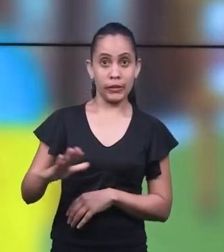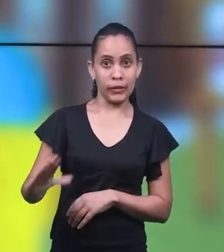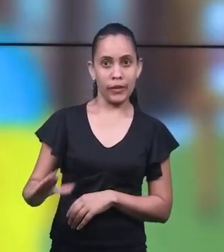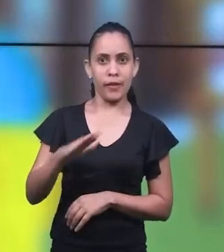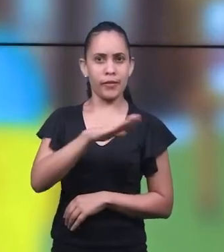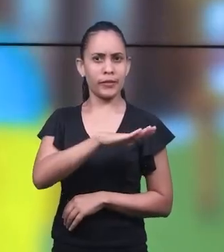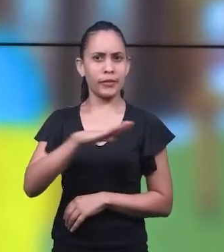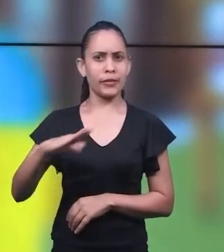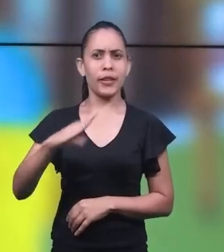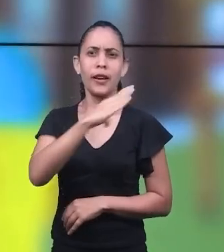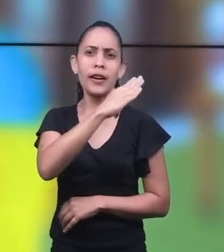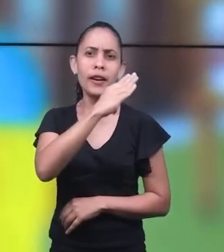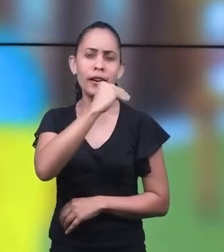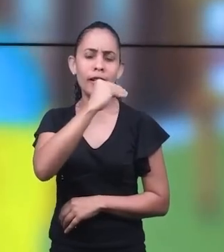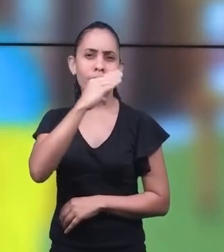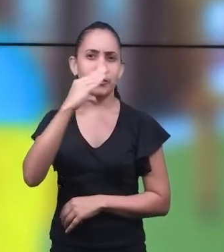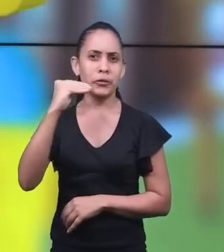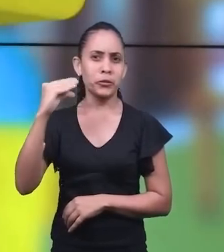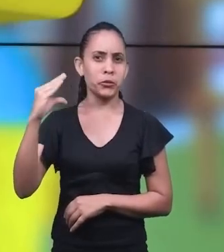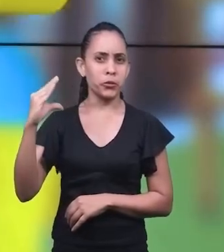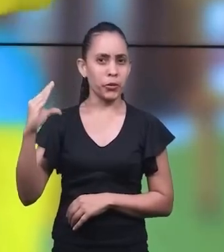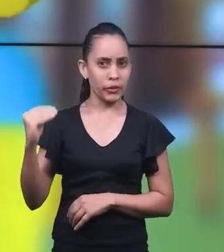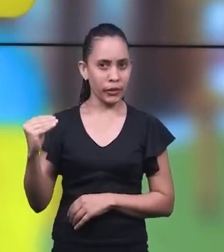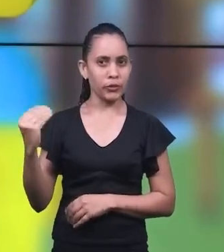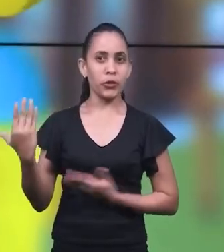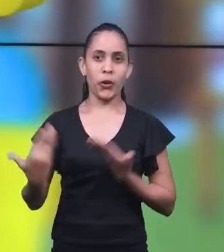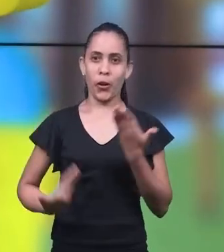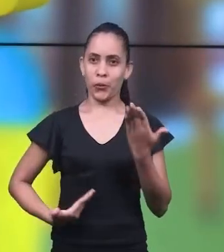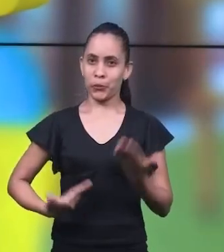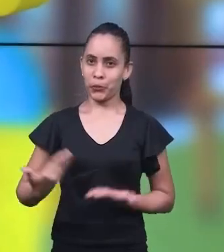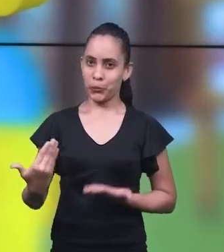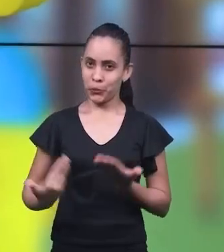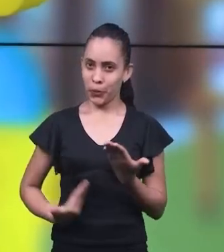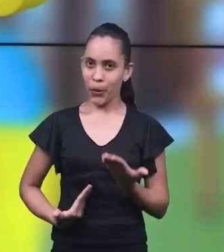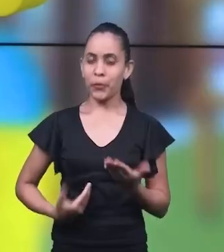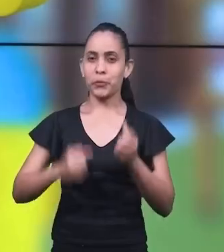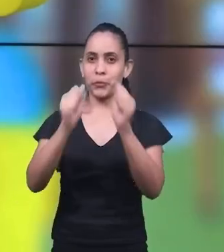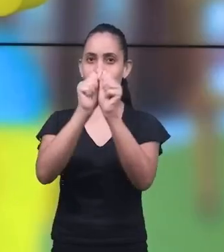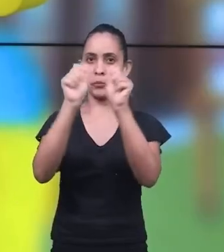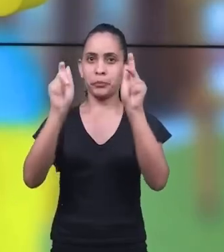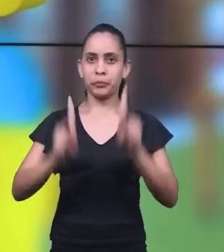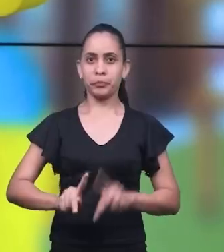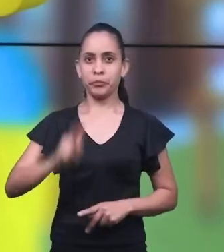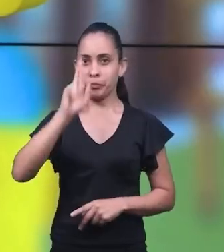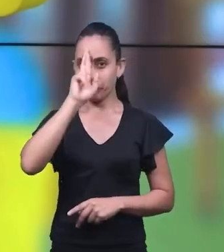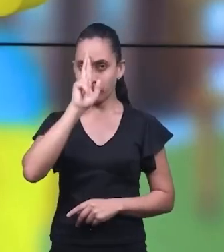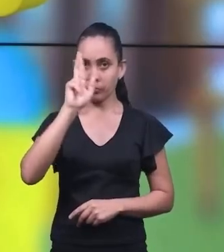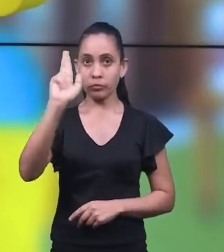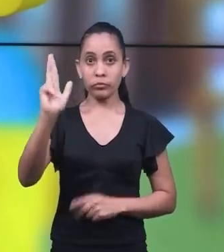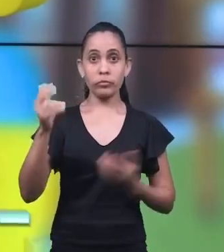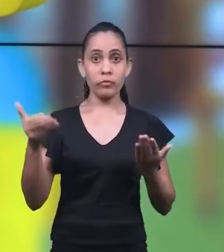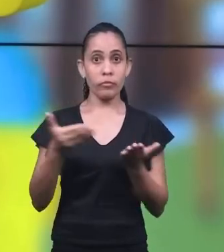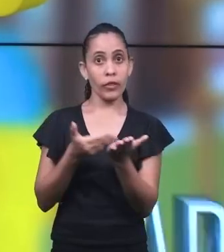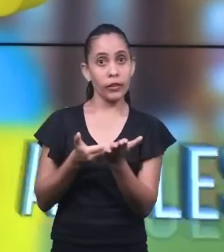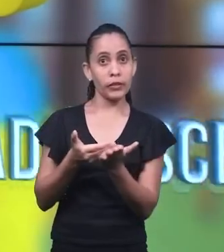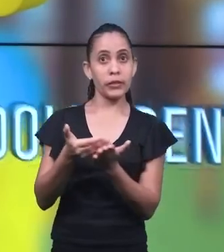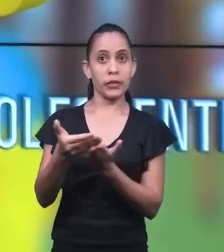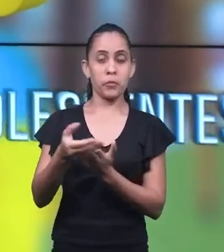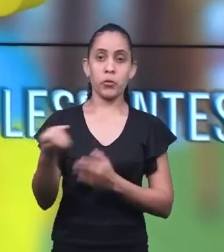Saudamos as crianças, intermediários, adolescentes e demais irmãos com a paz do